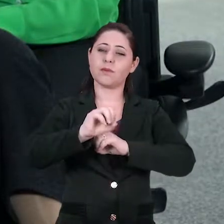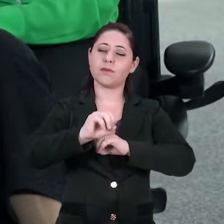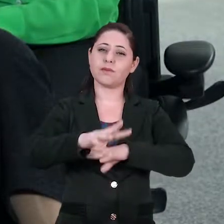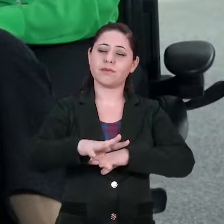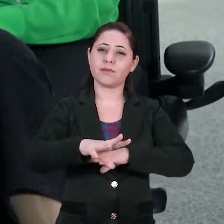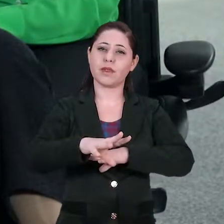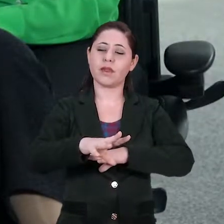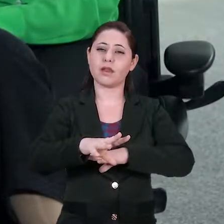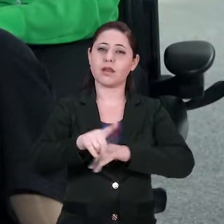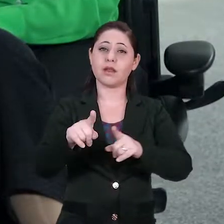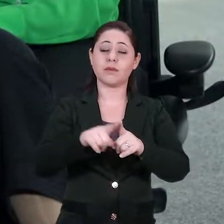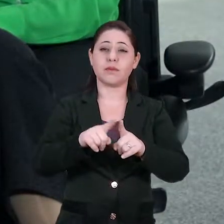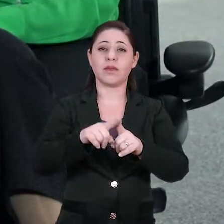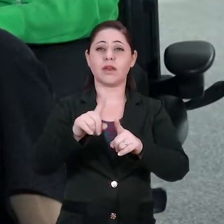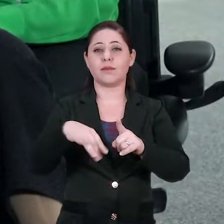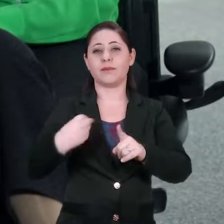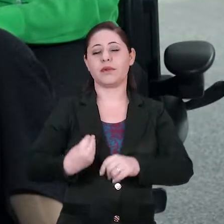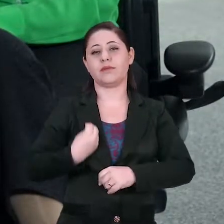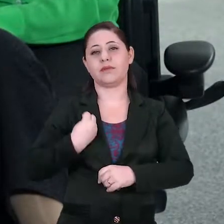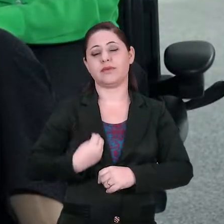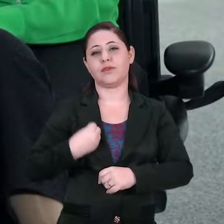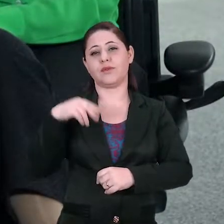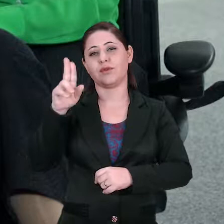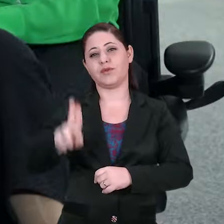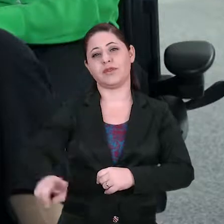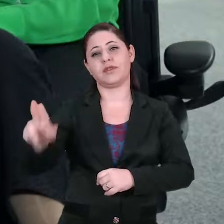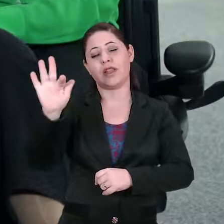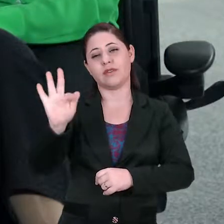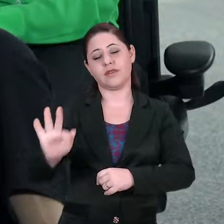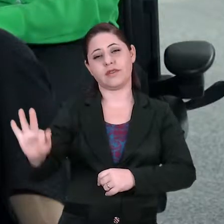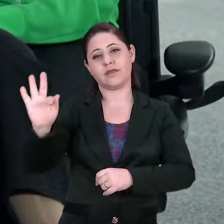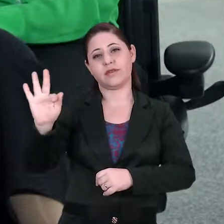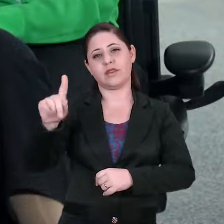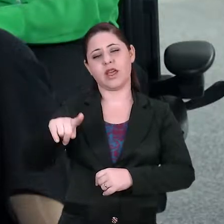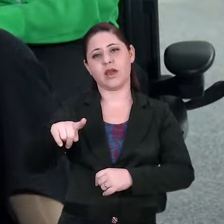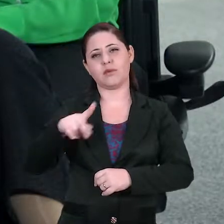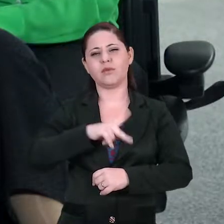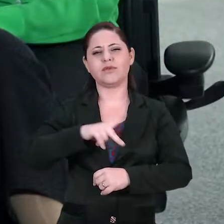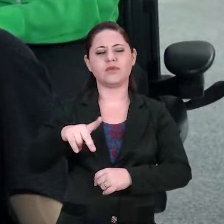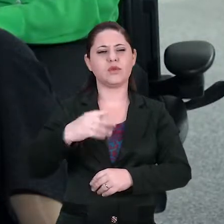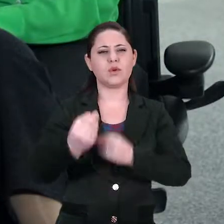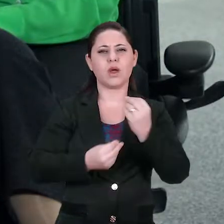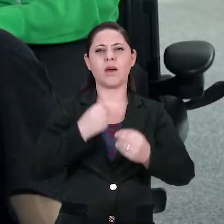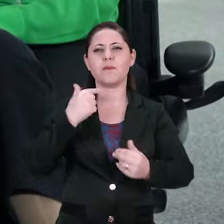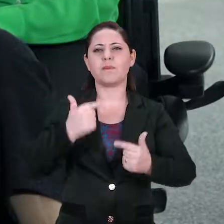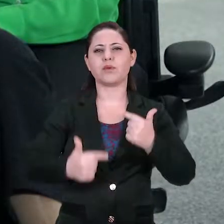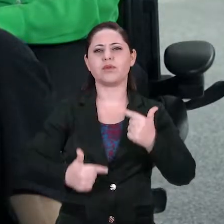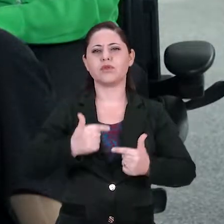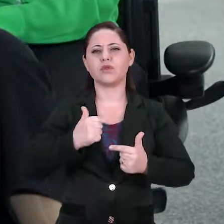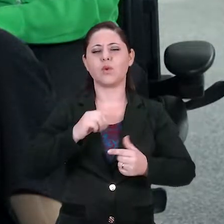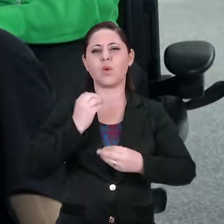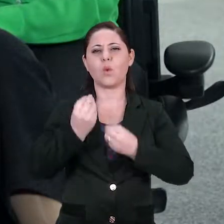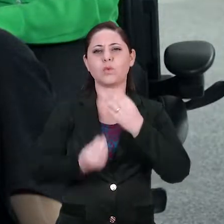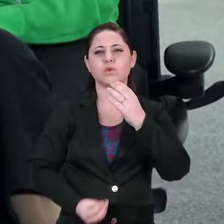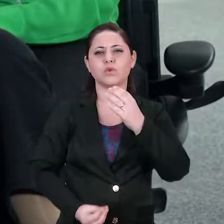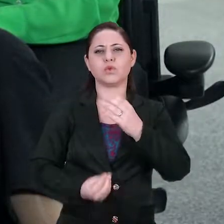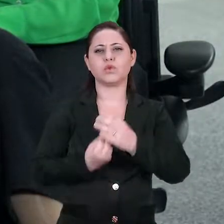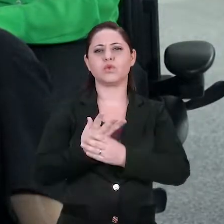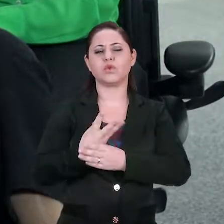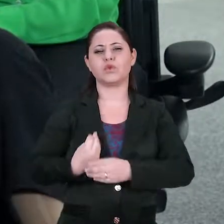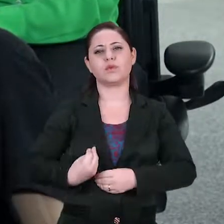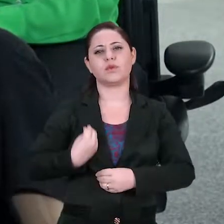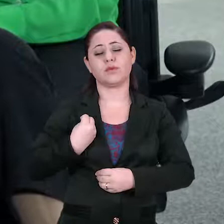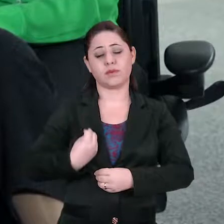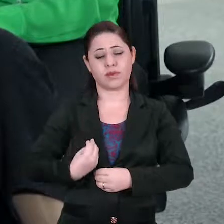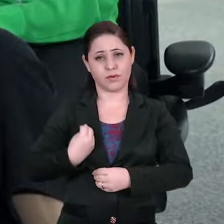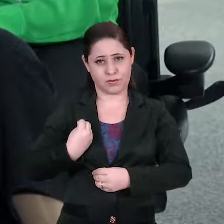uma... a participação na universidade, na faculdade, né? Professora Marisa, e a política? Como é que apareceu na tua